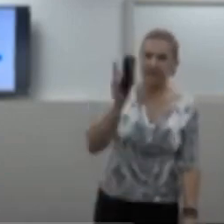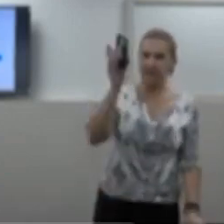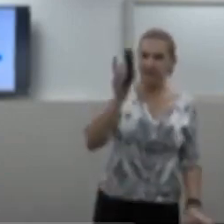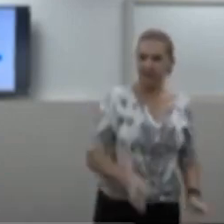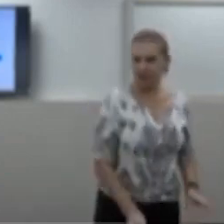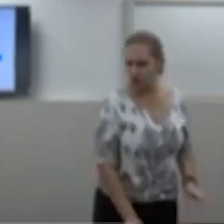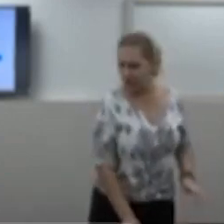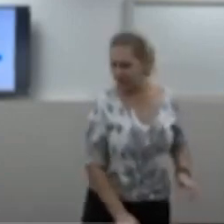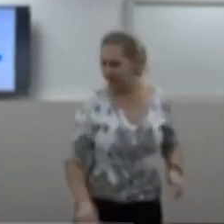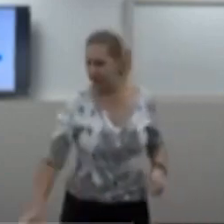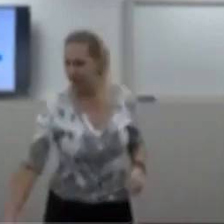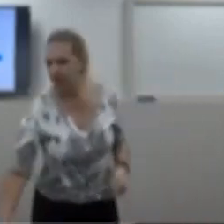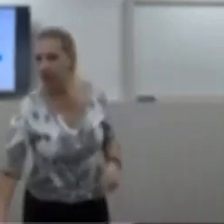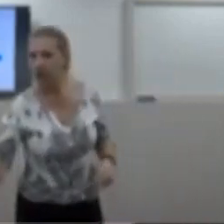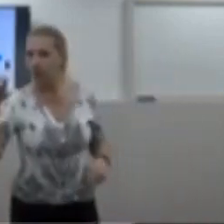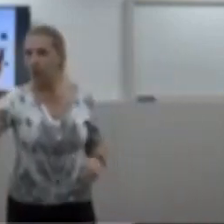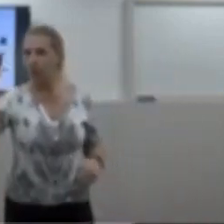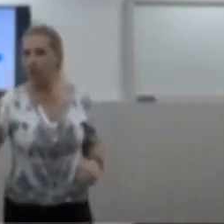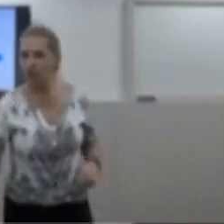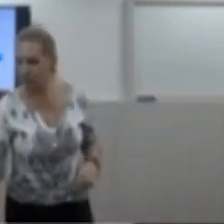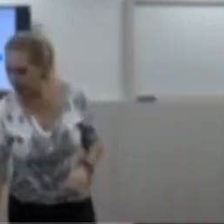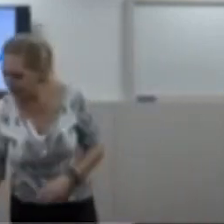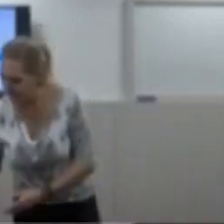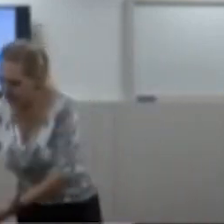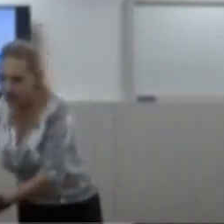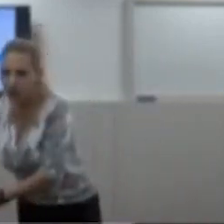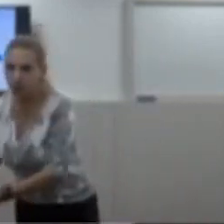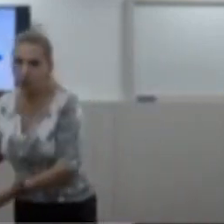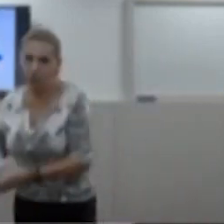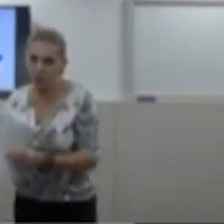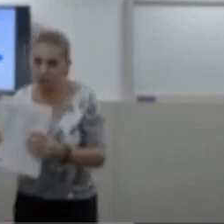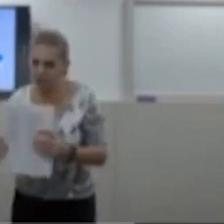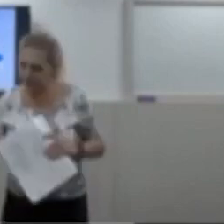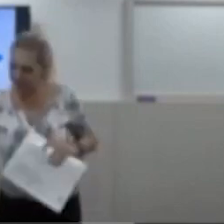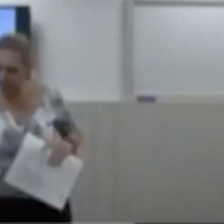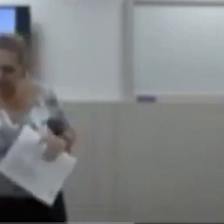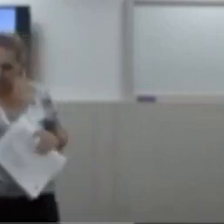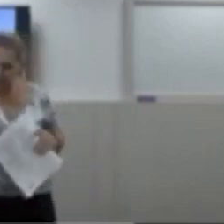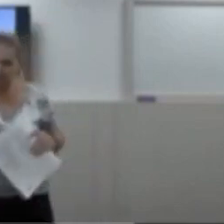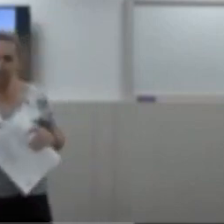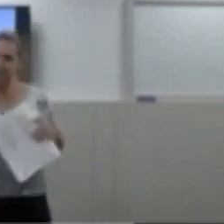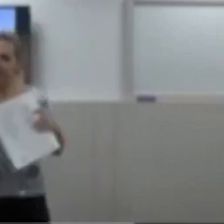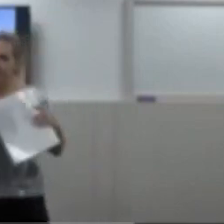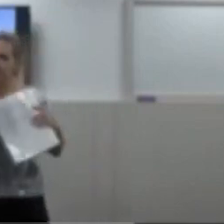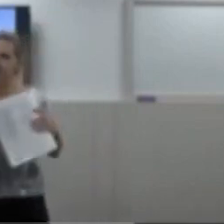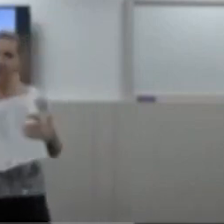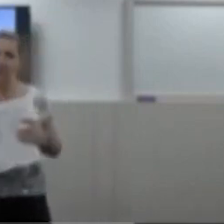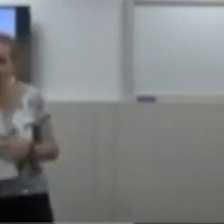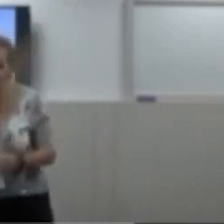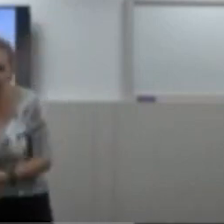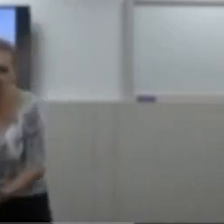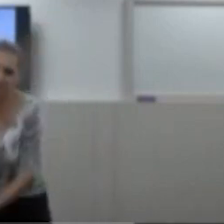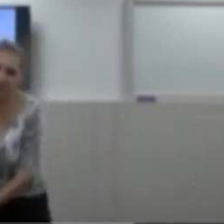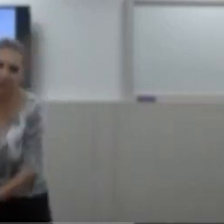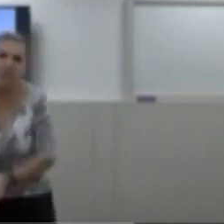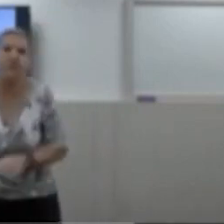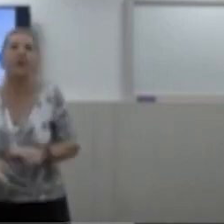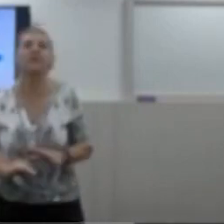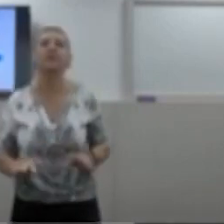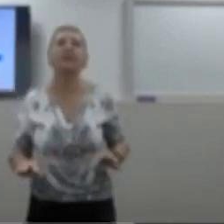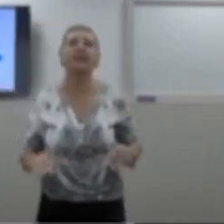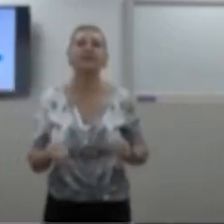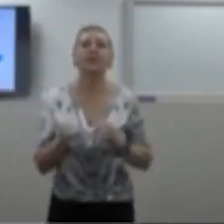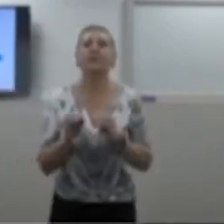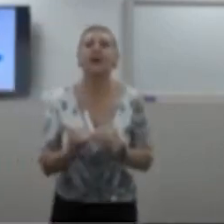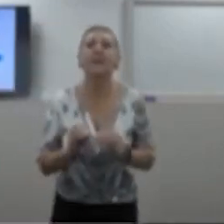seis, sete, oito, nove, 10. Eu tenho 10